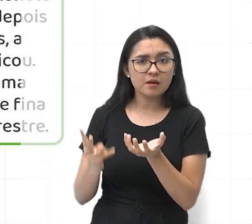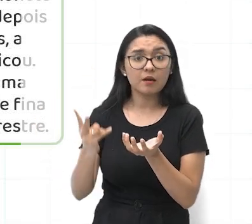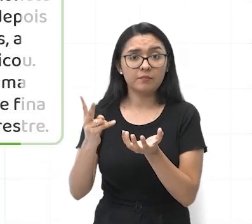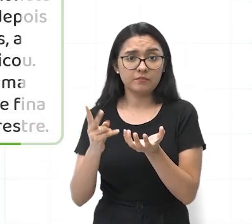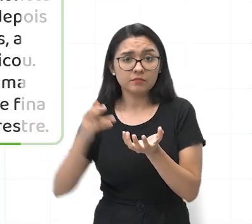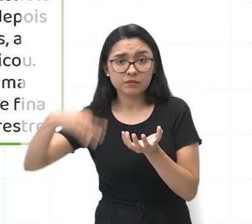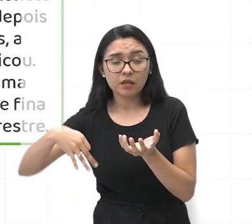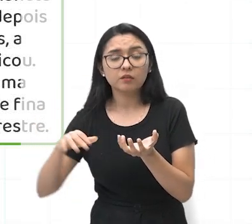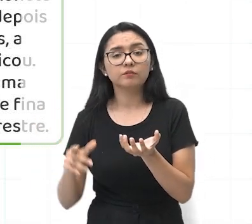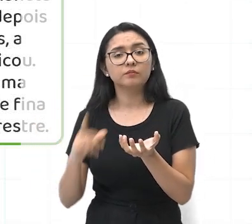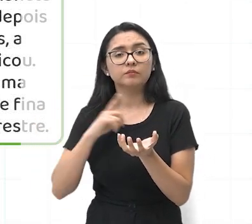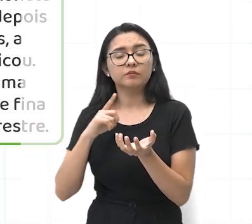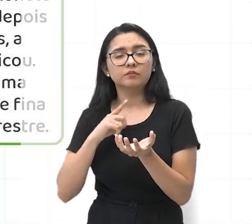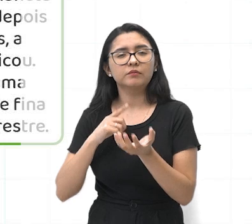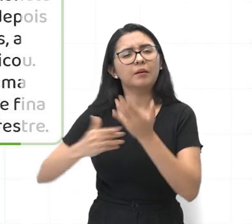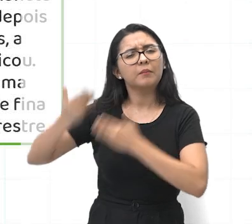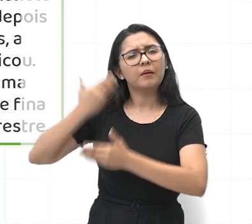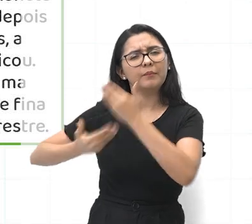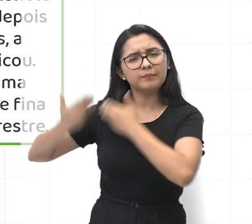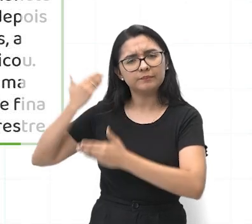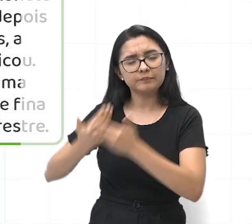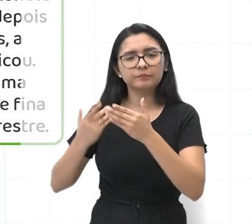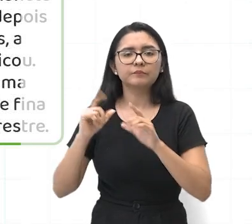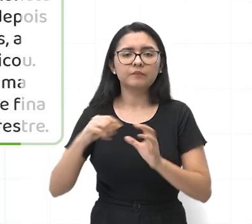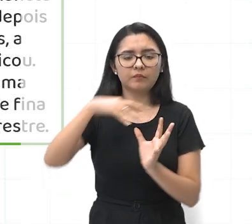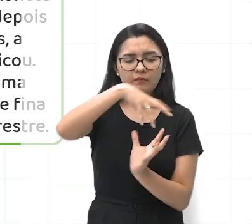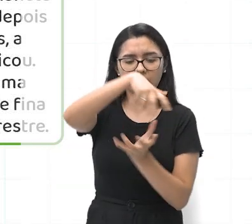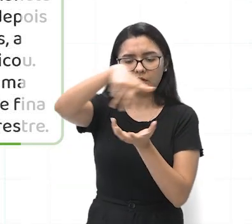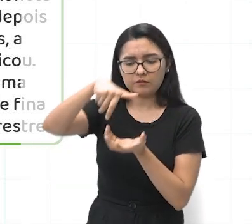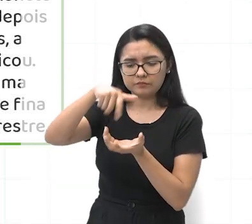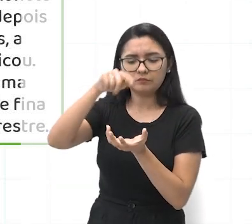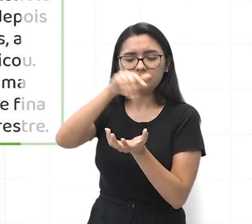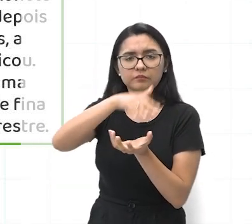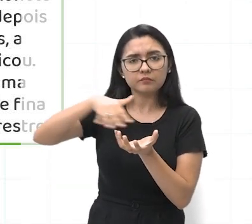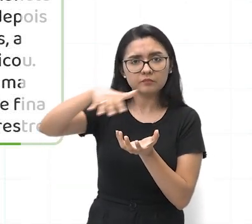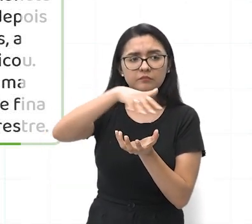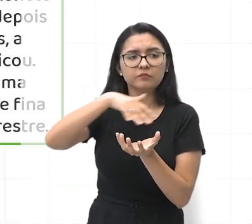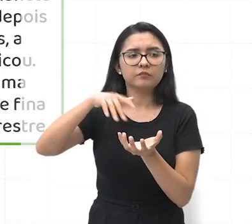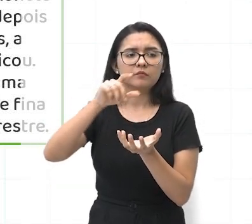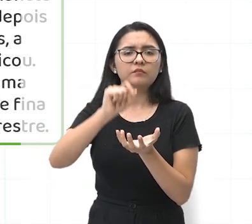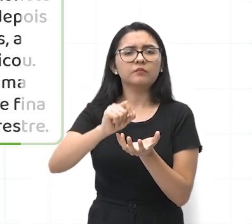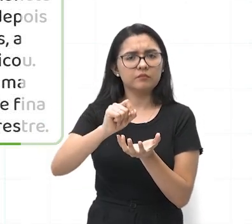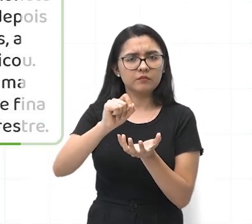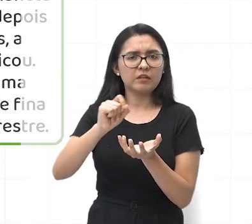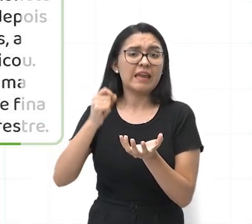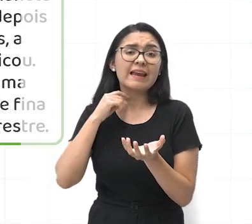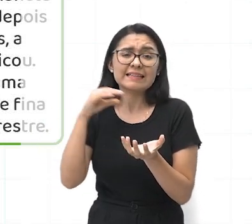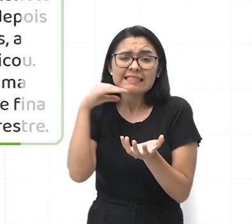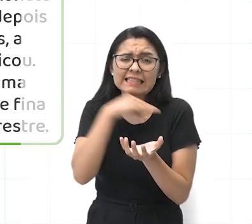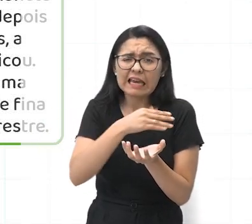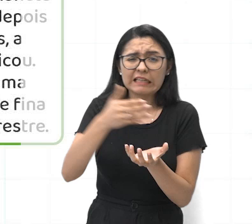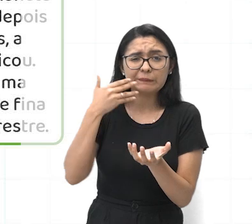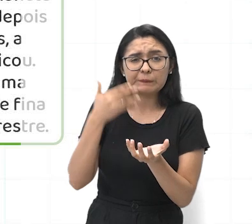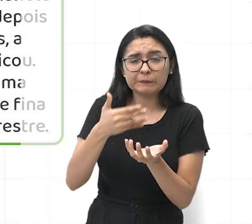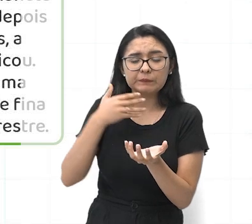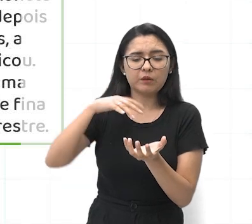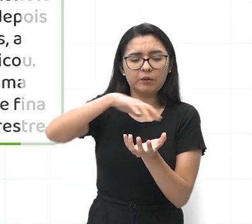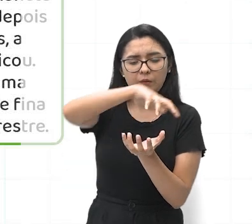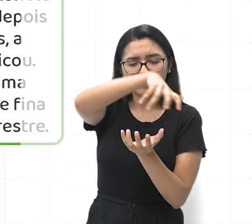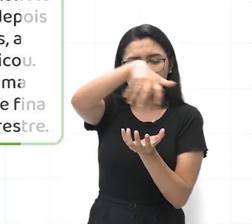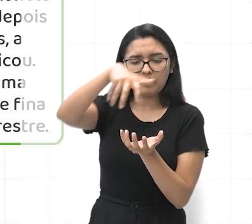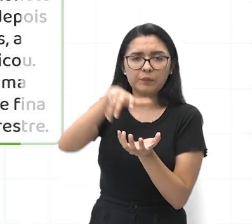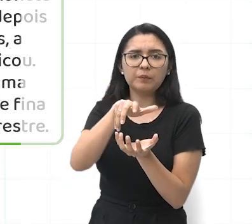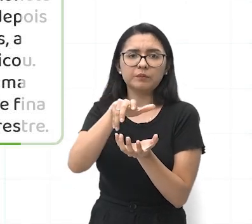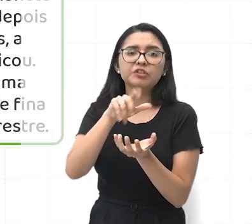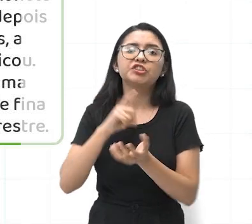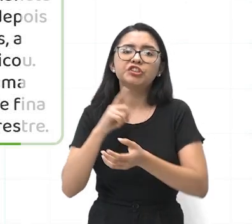continuamente. Nos primórdios, a superfície da Terra era bastante quente, coberta